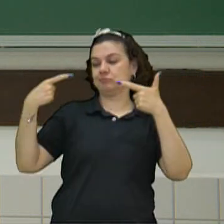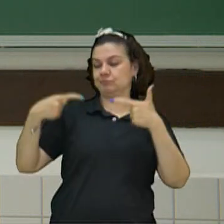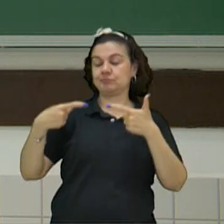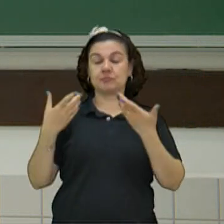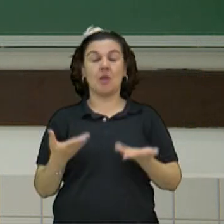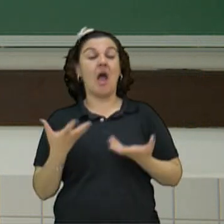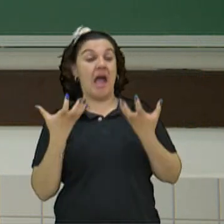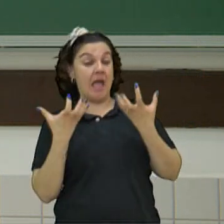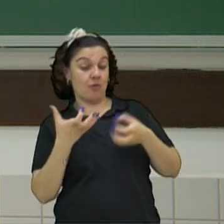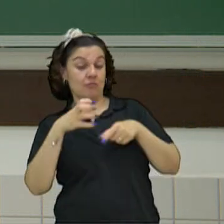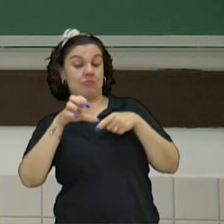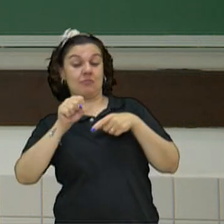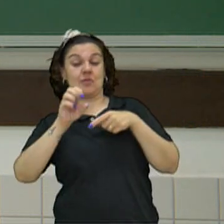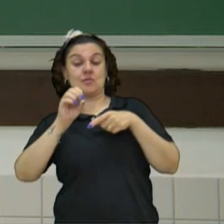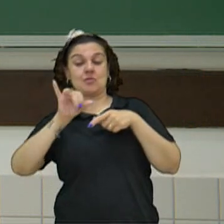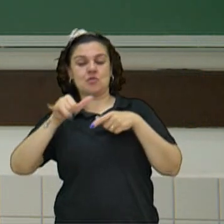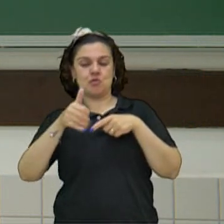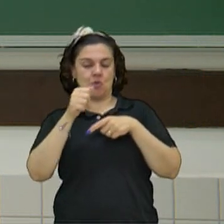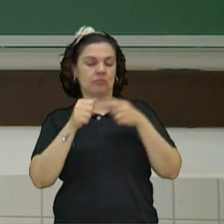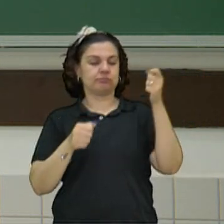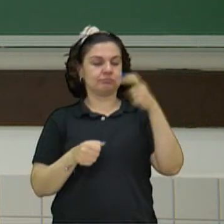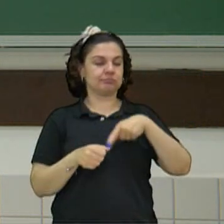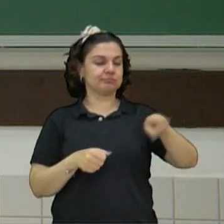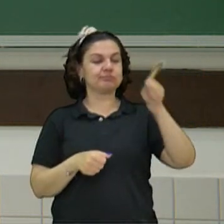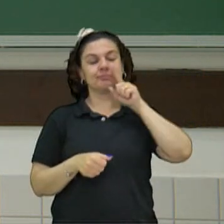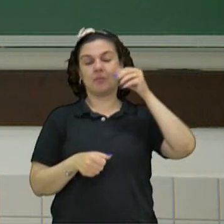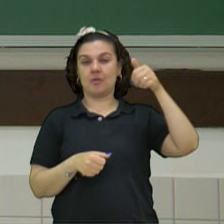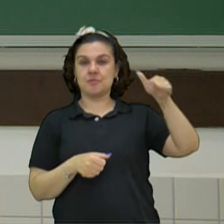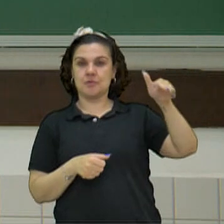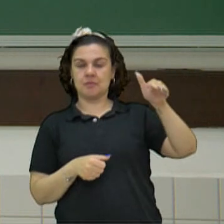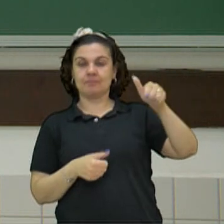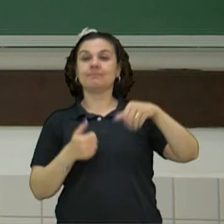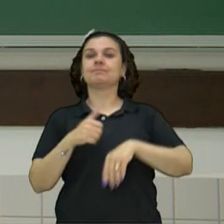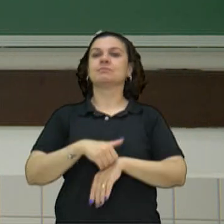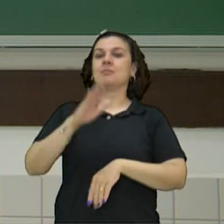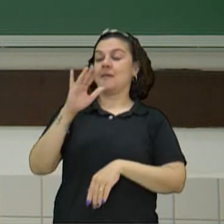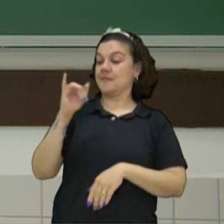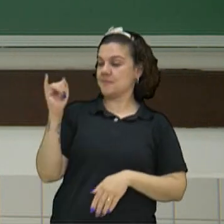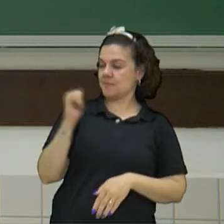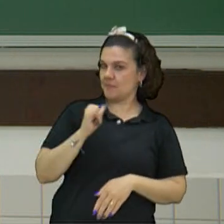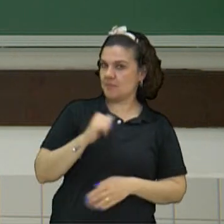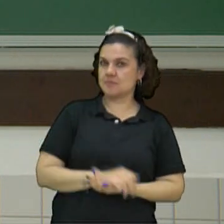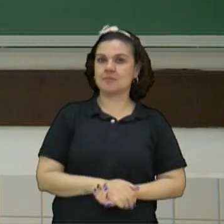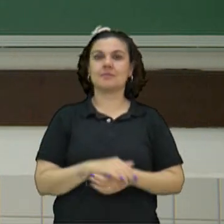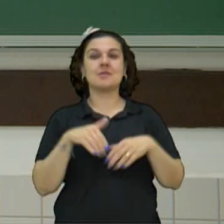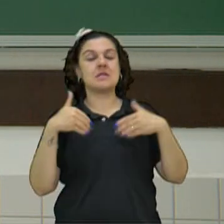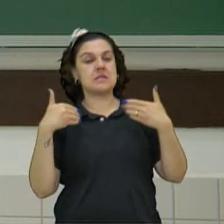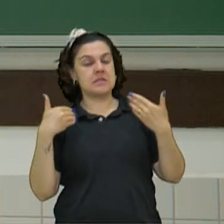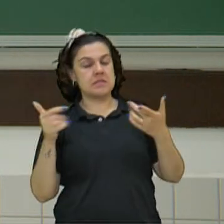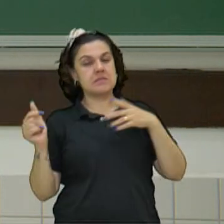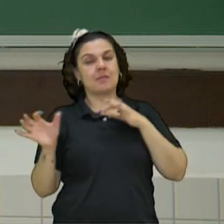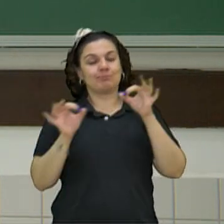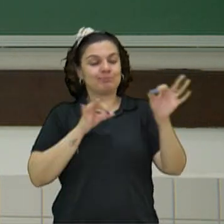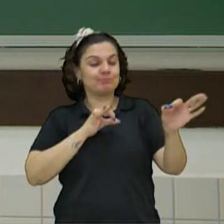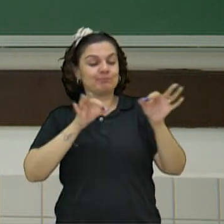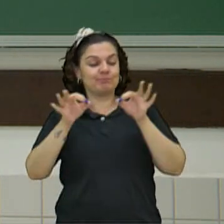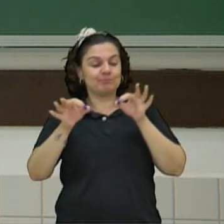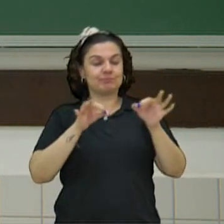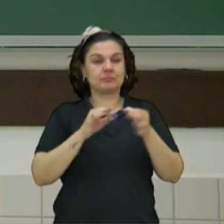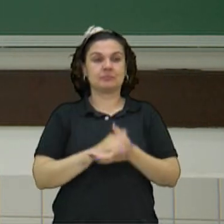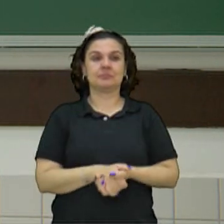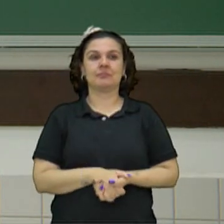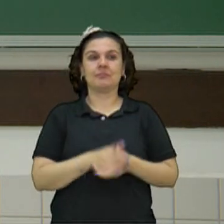quero a soja, eu pago mais pela soja do que os Estados Unidos, gera inflação. Então esta é a jogada